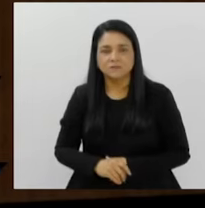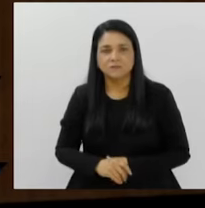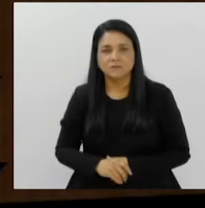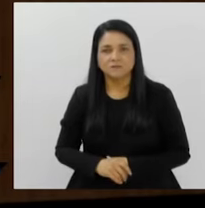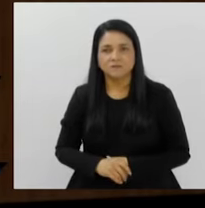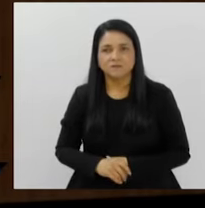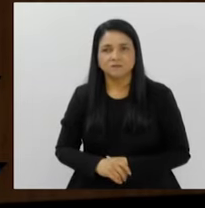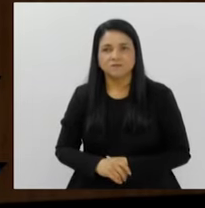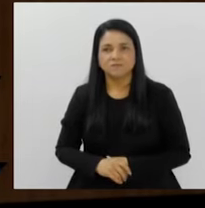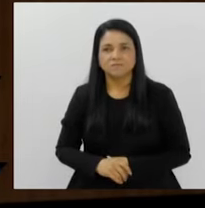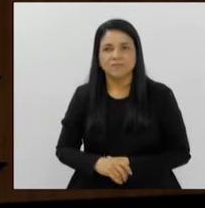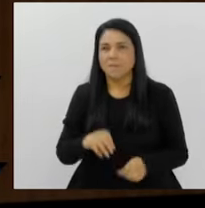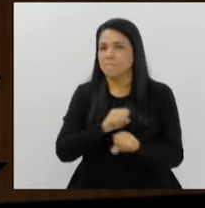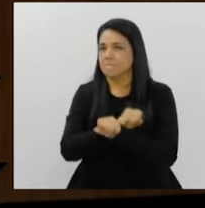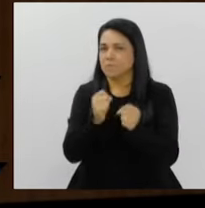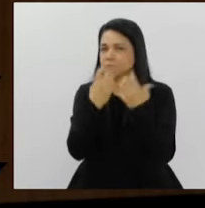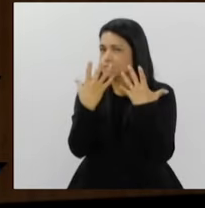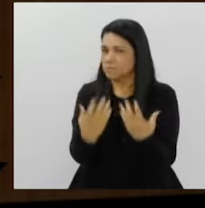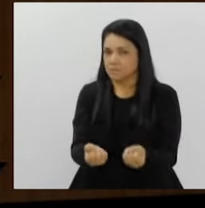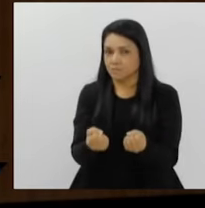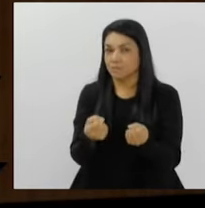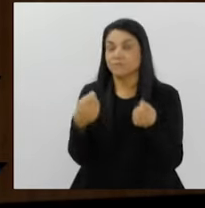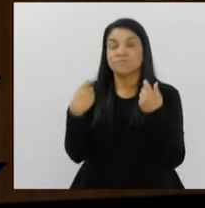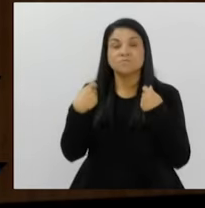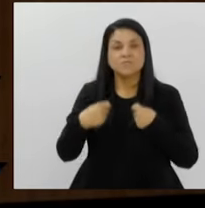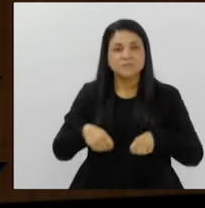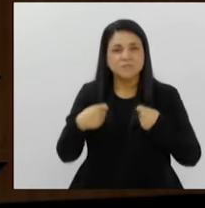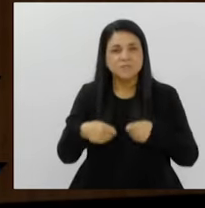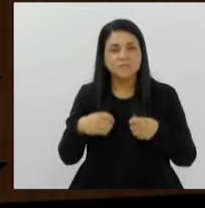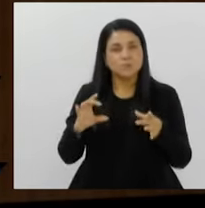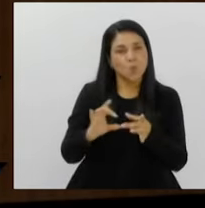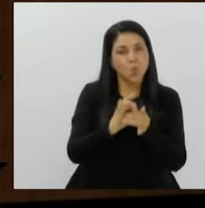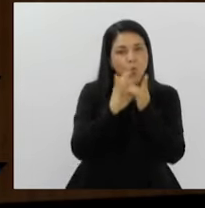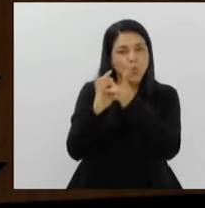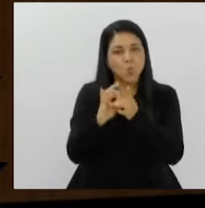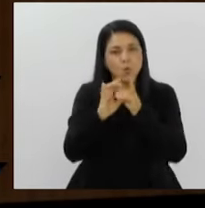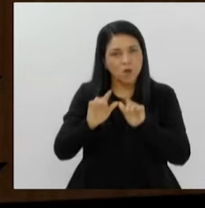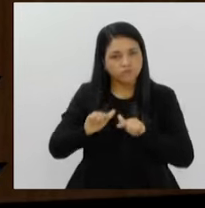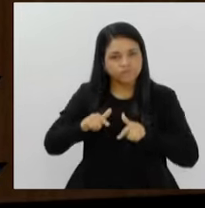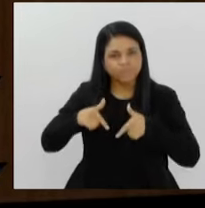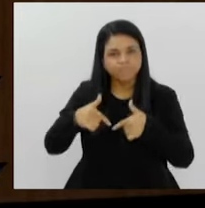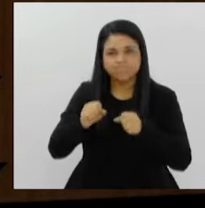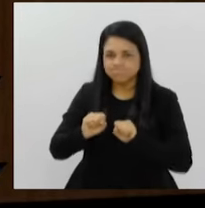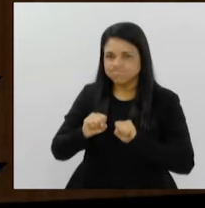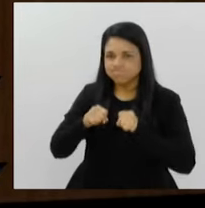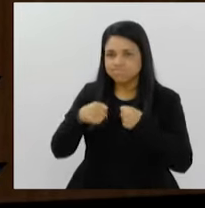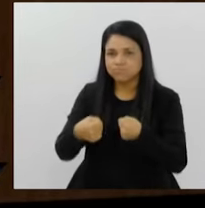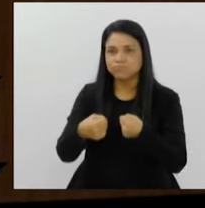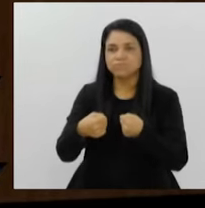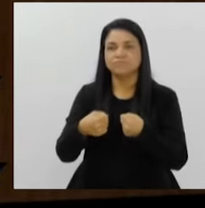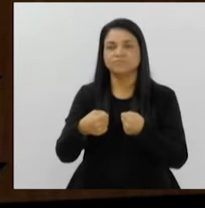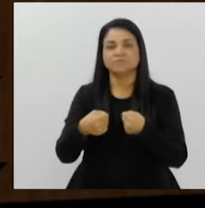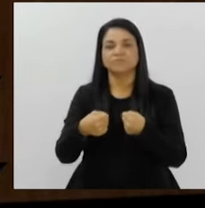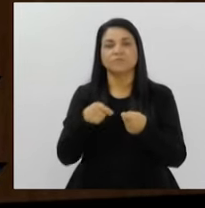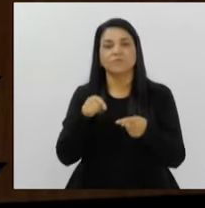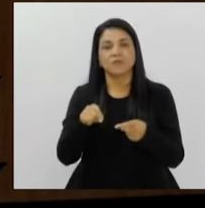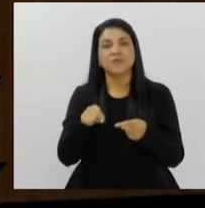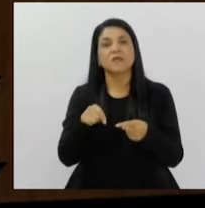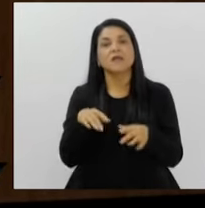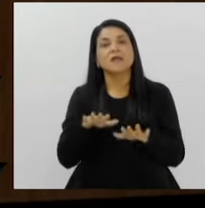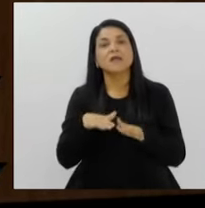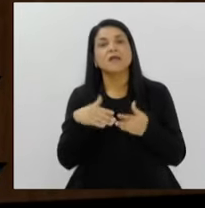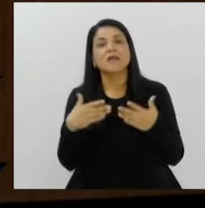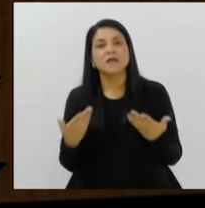Não dá. É preciso uma união de esforços. Bandido não tem que ter benefício. Cadeia